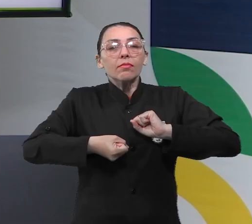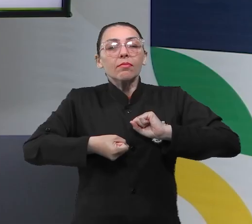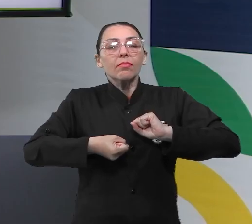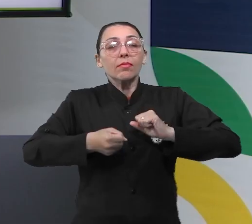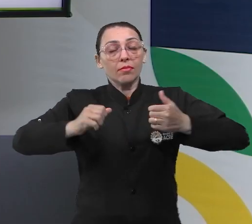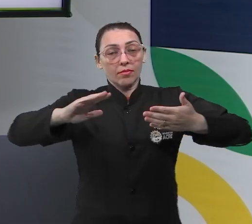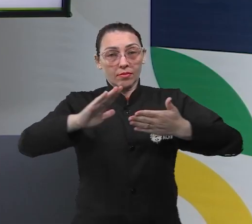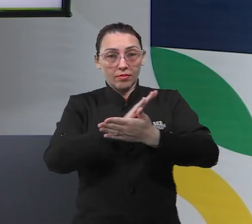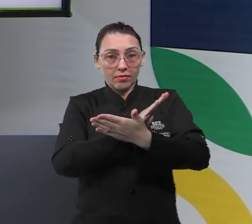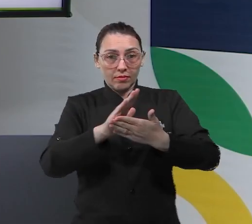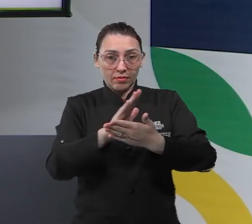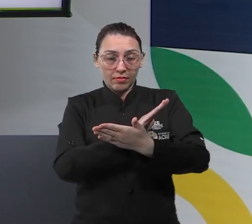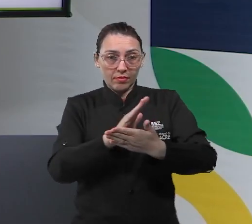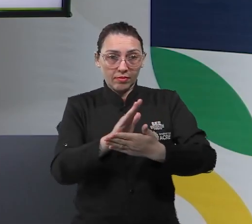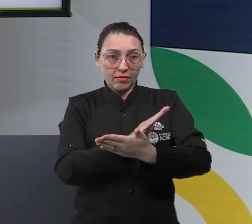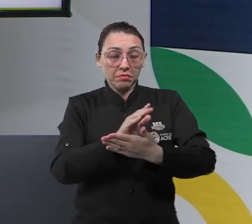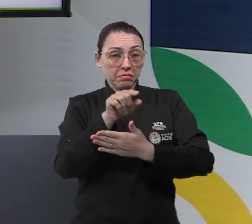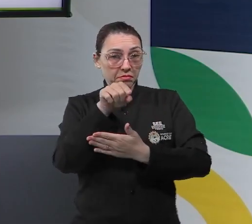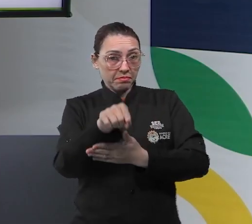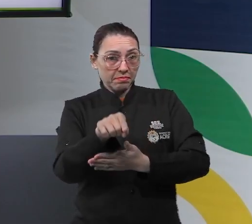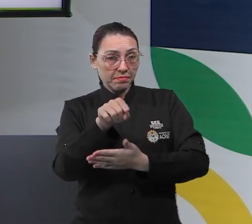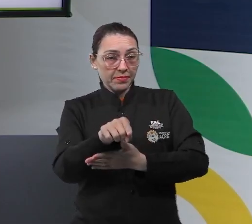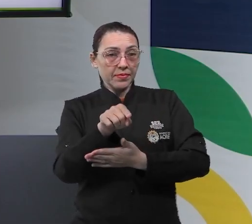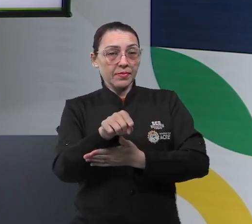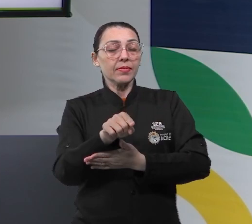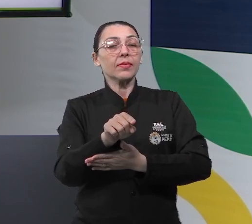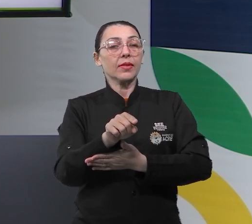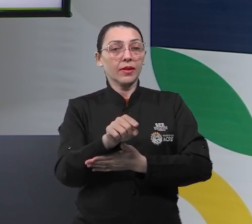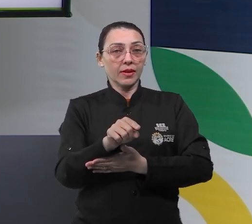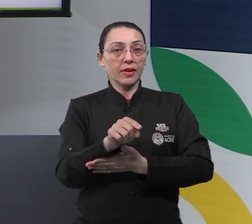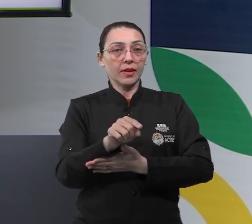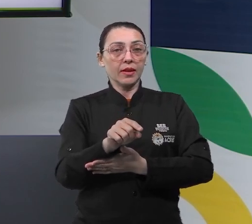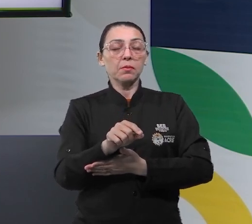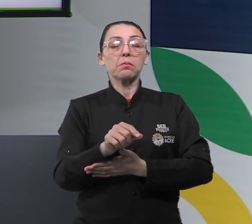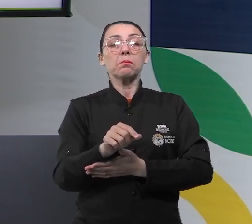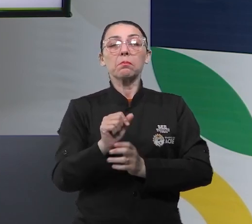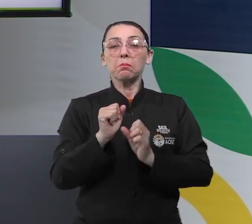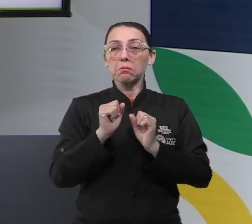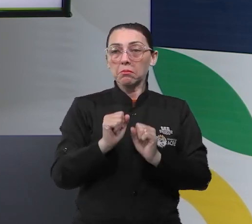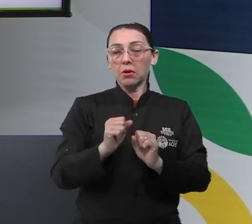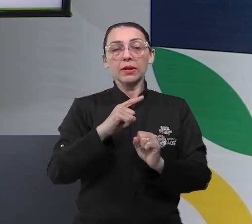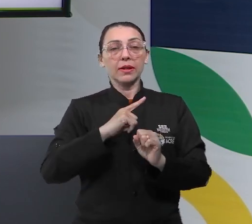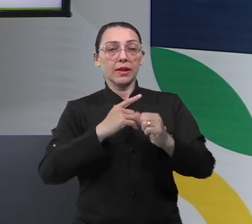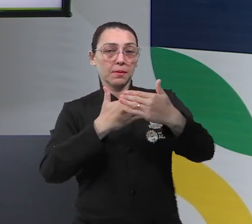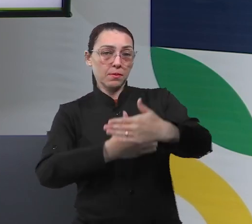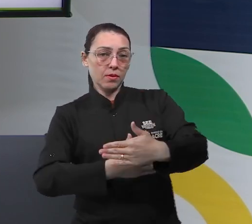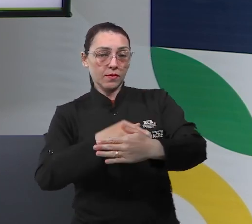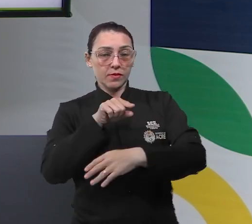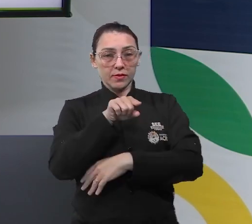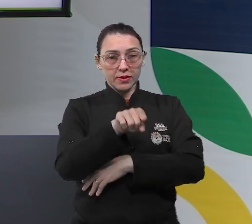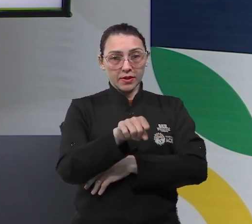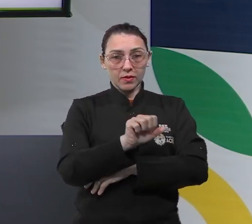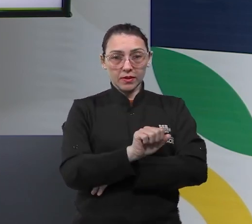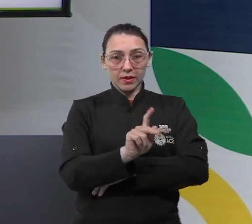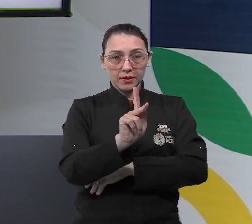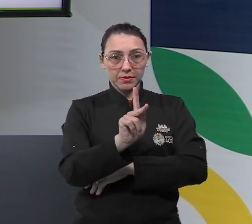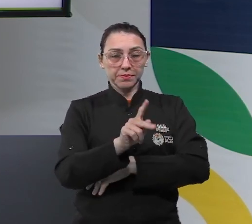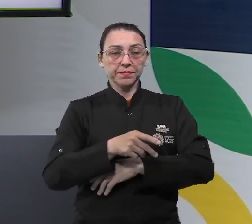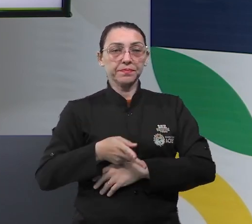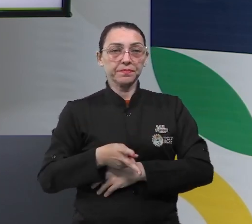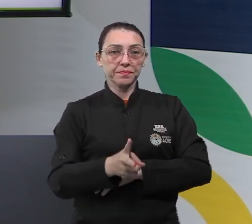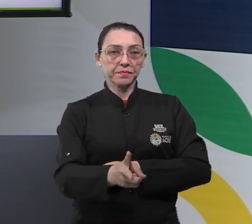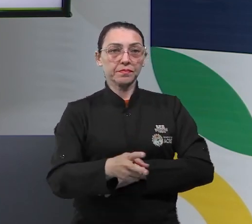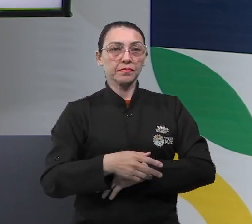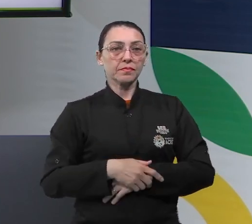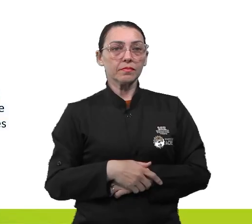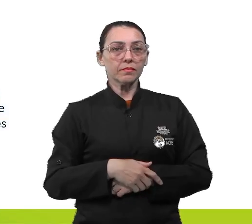são alguns órgãos que vocês, para ficarem por dentro, que possivelmente pode estar caindo aí na prova de vocês, tá ok? Vamos seguindo com a